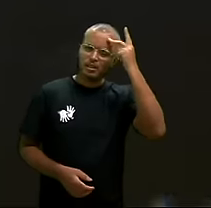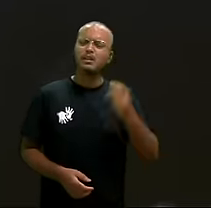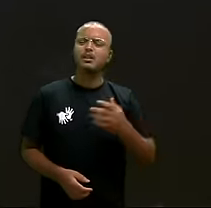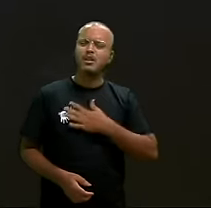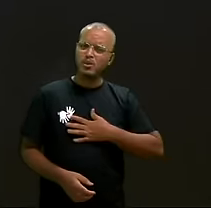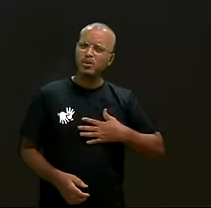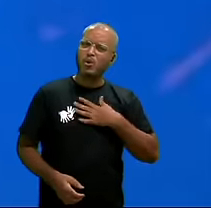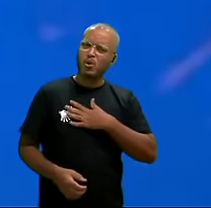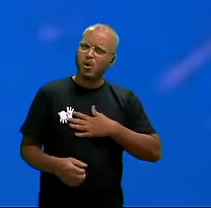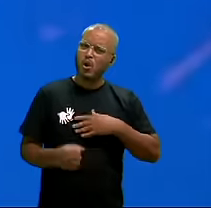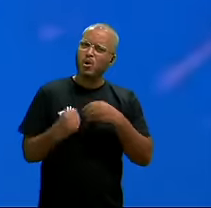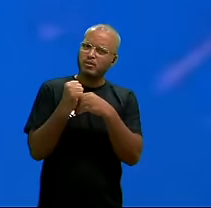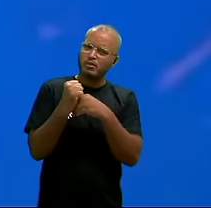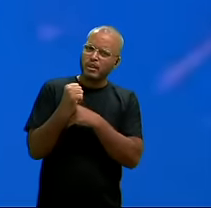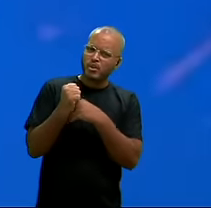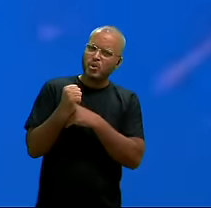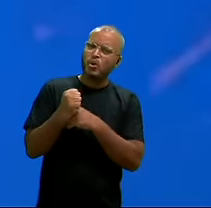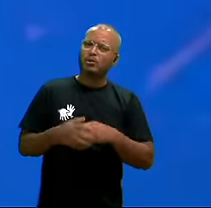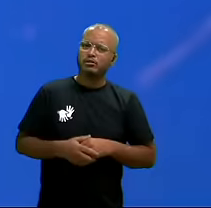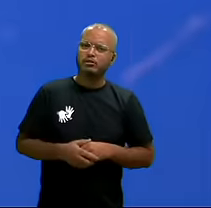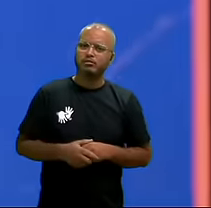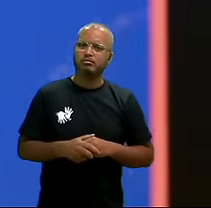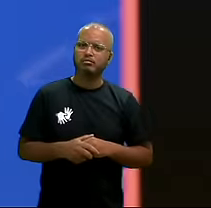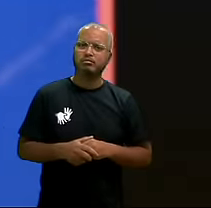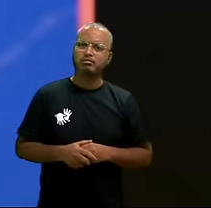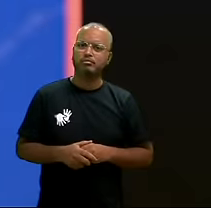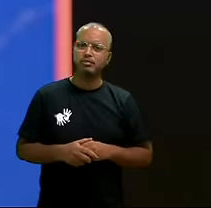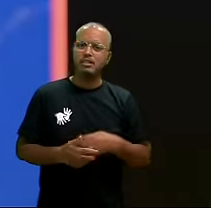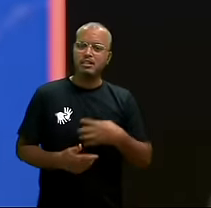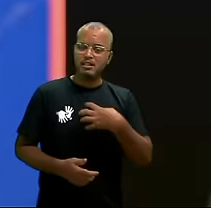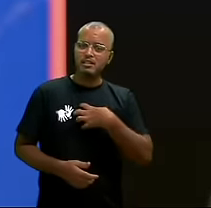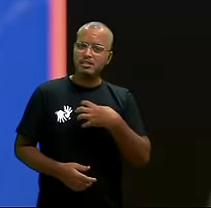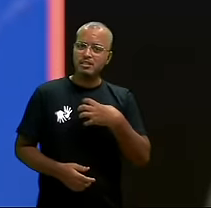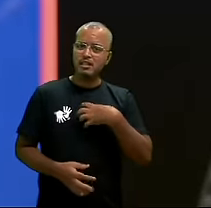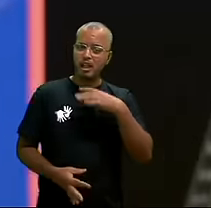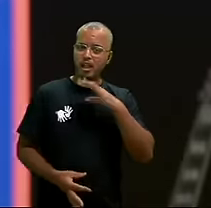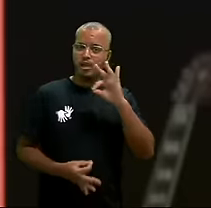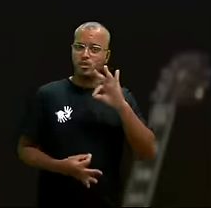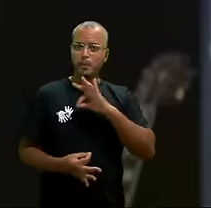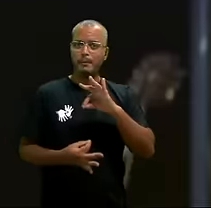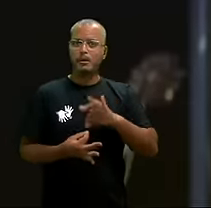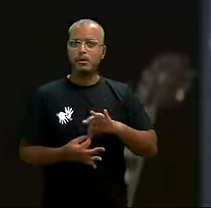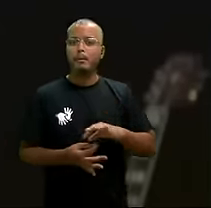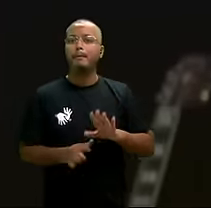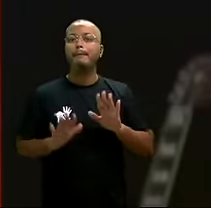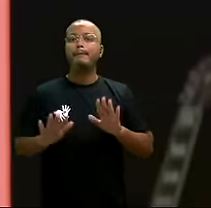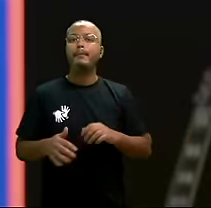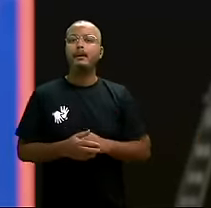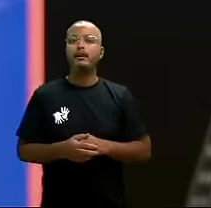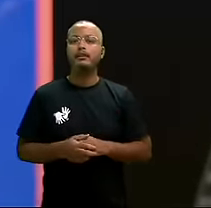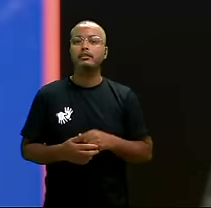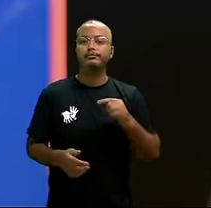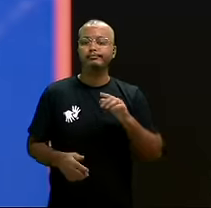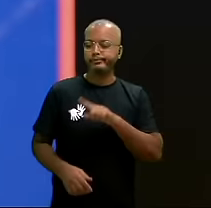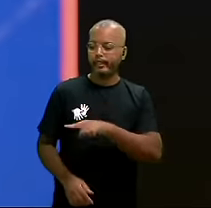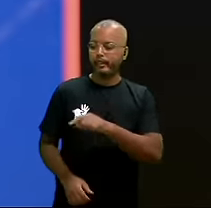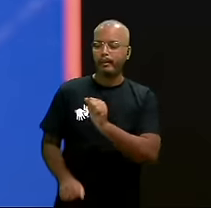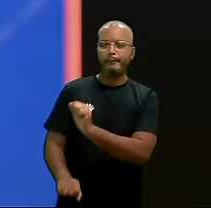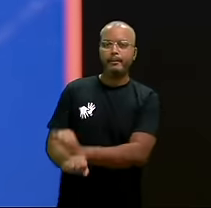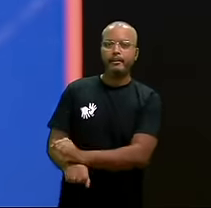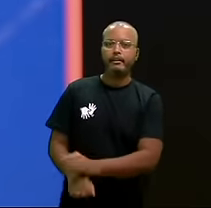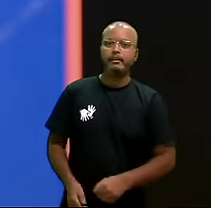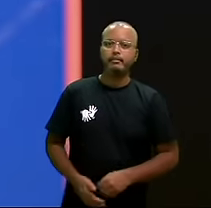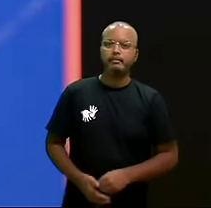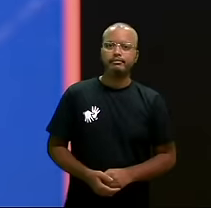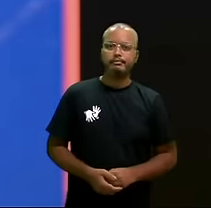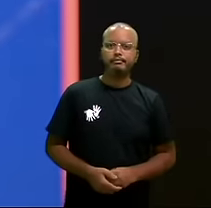Tem crente que se acha espiritual, está na caverna. Ele gosta, você olha para ele, não sai da caverna nunca. Parece que a